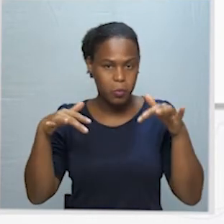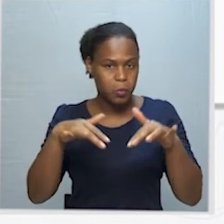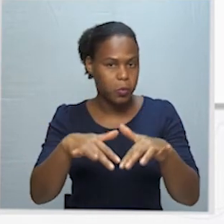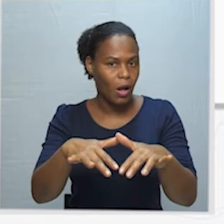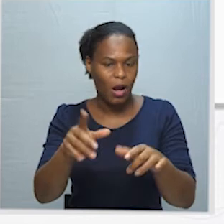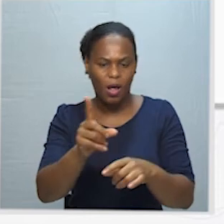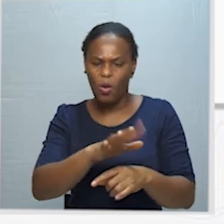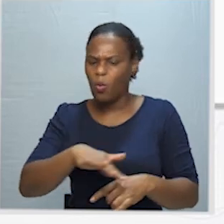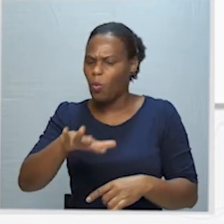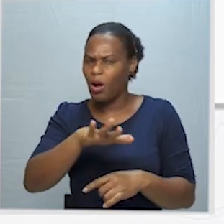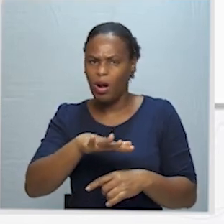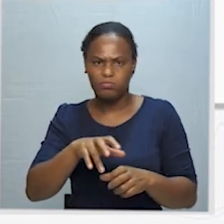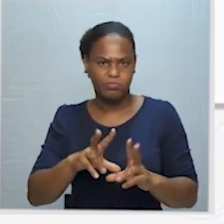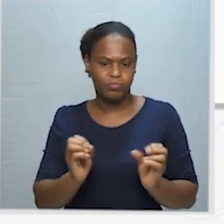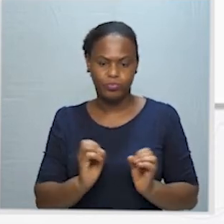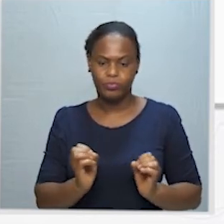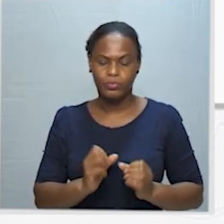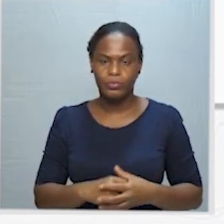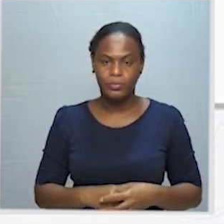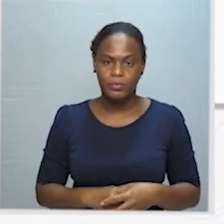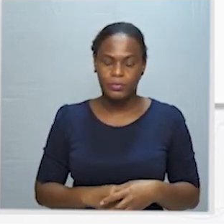aglomerações e locais não arejados.